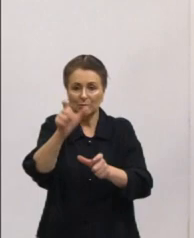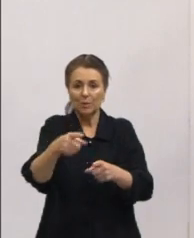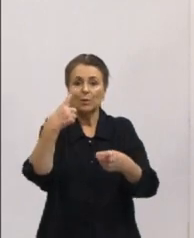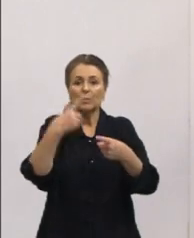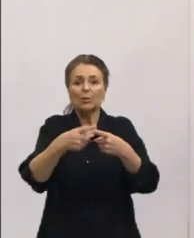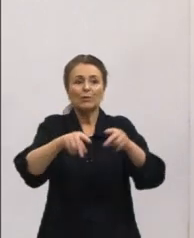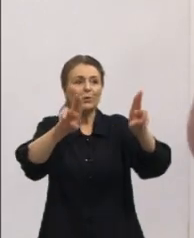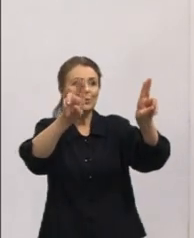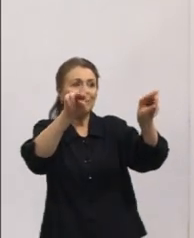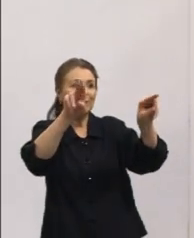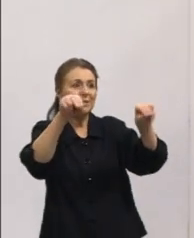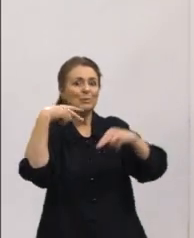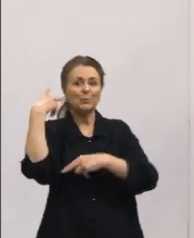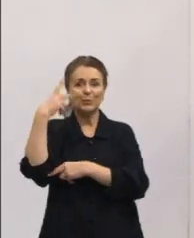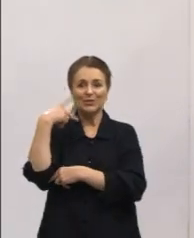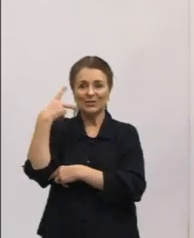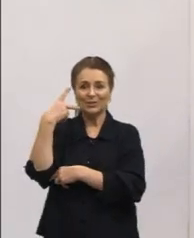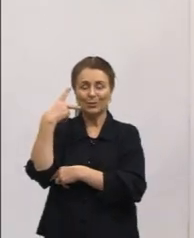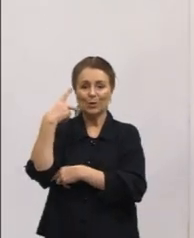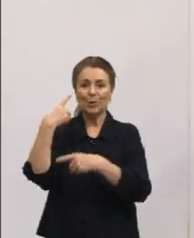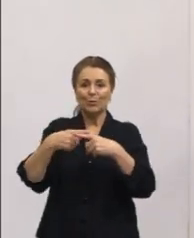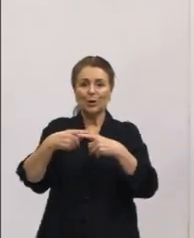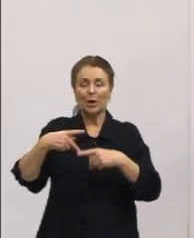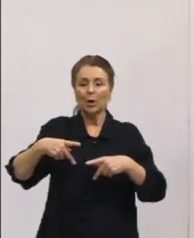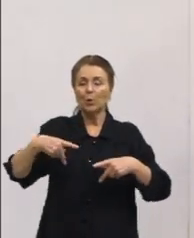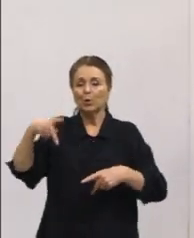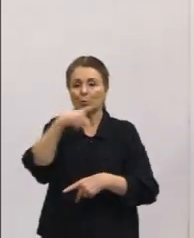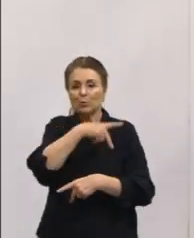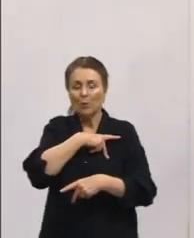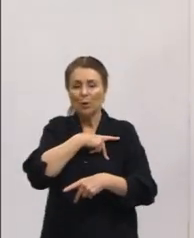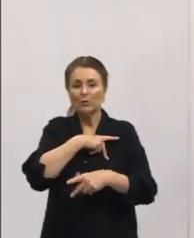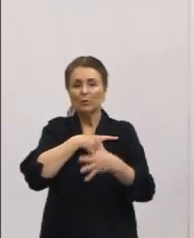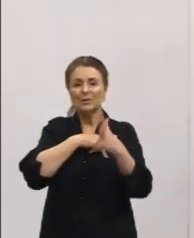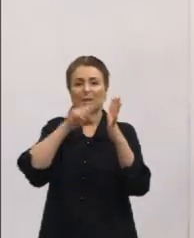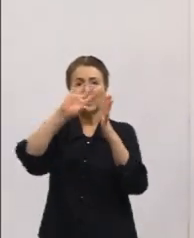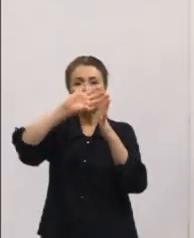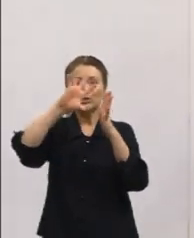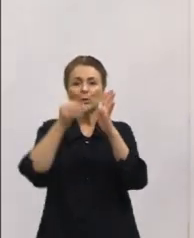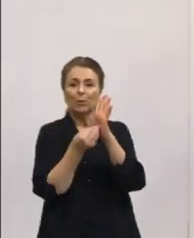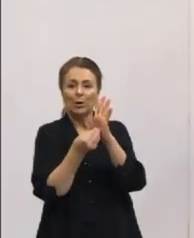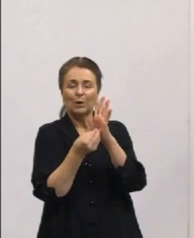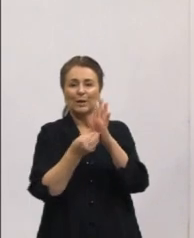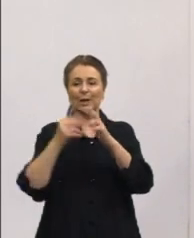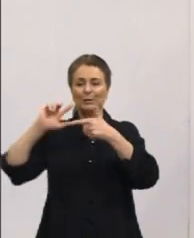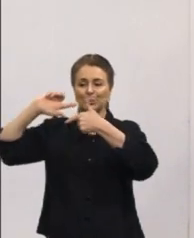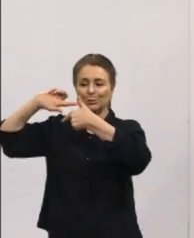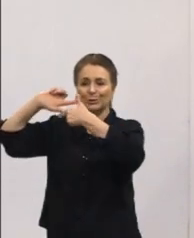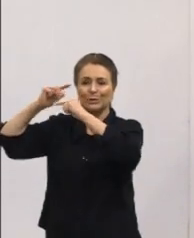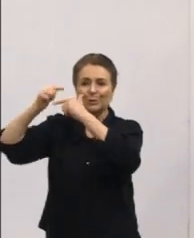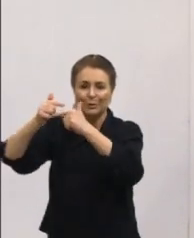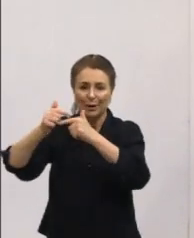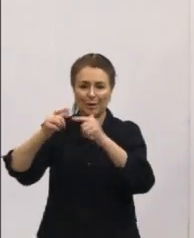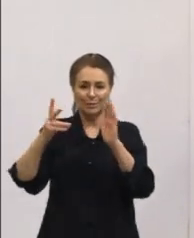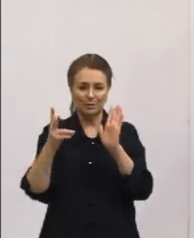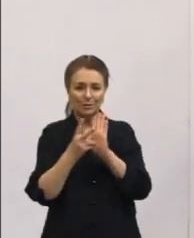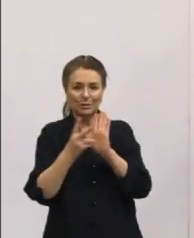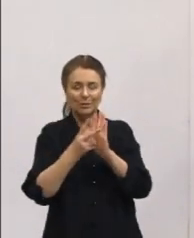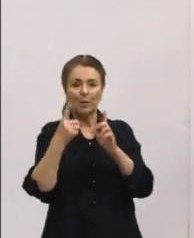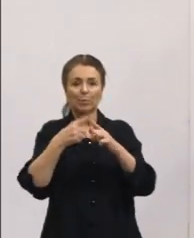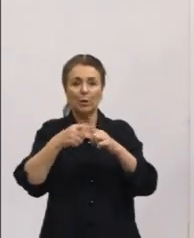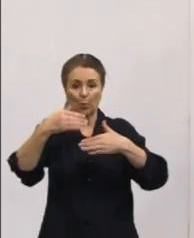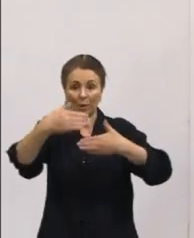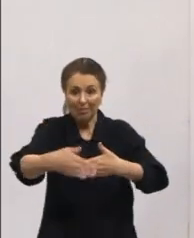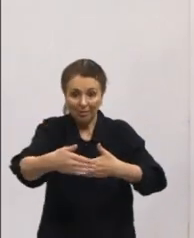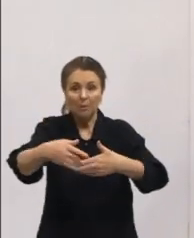tantos temas politizados né os povos quilombolas os povos tradicionais os povos indígenas porque o Enem cobra